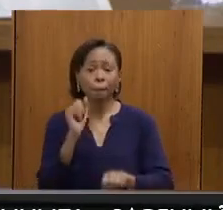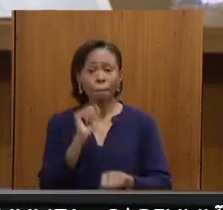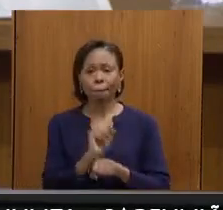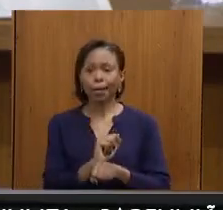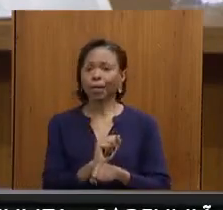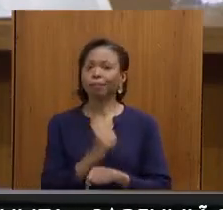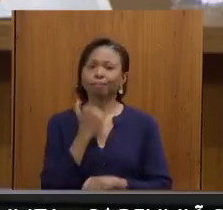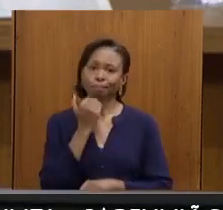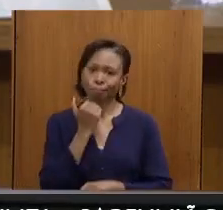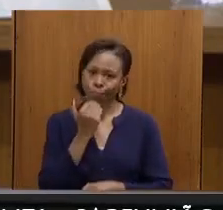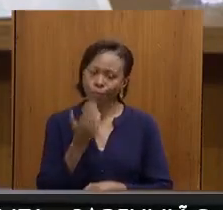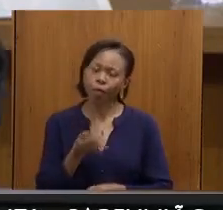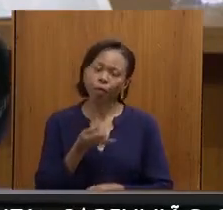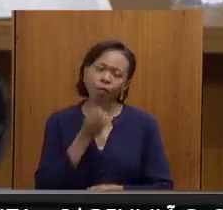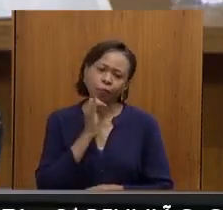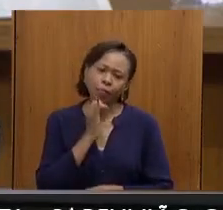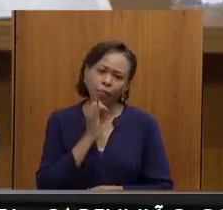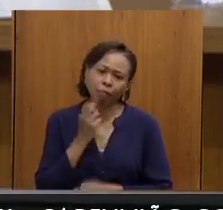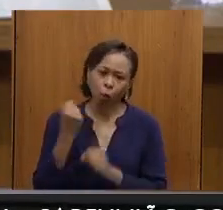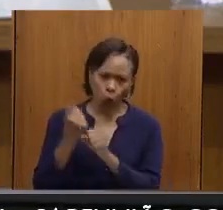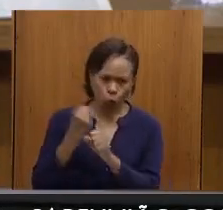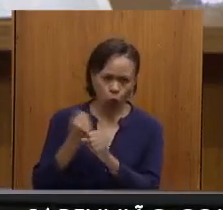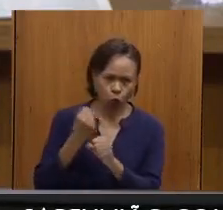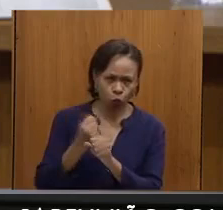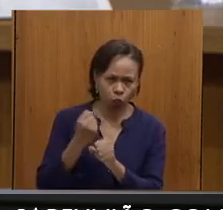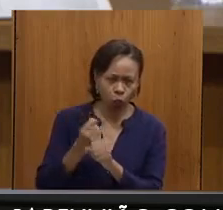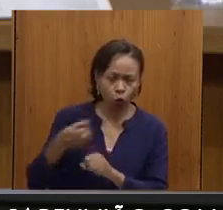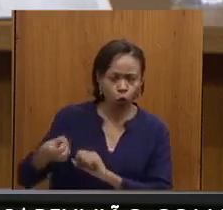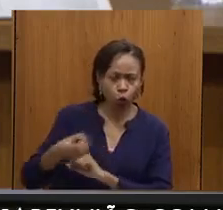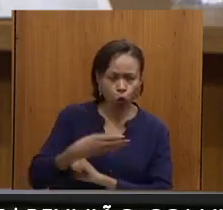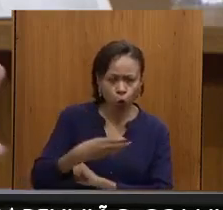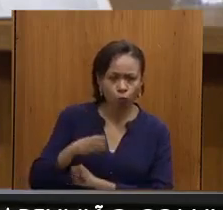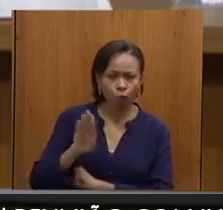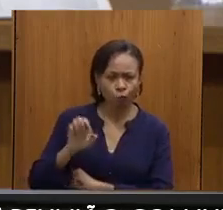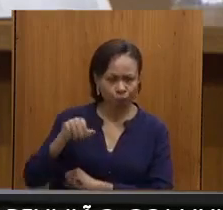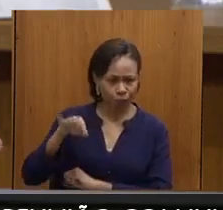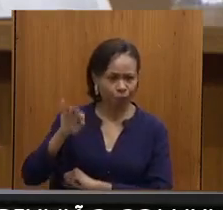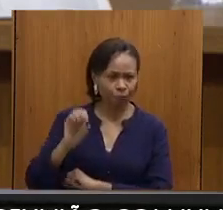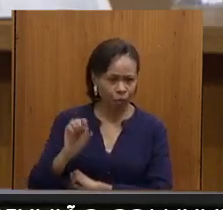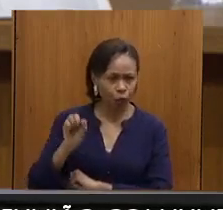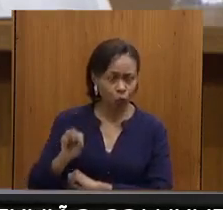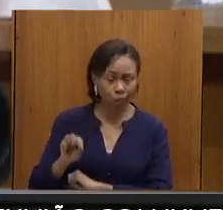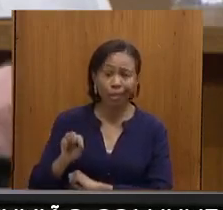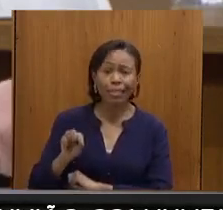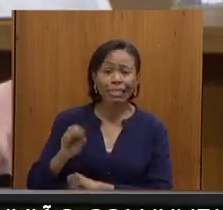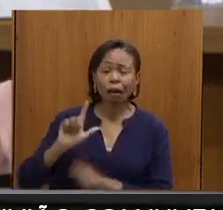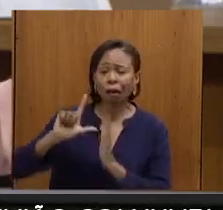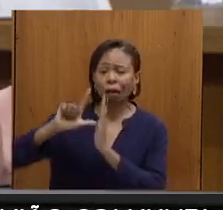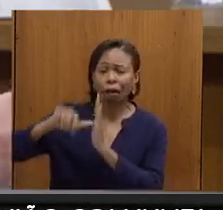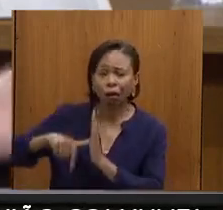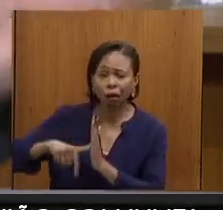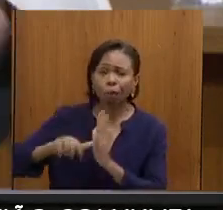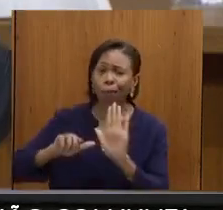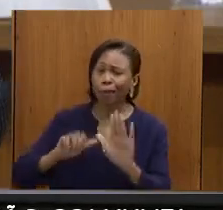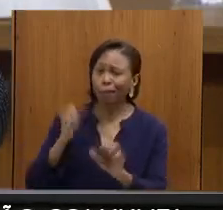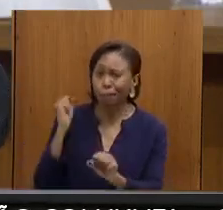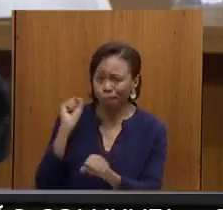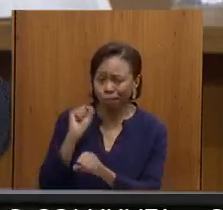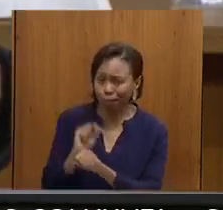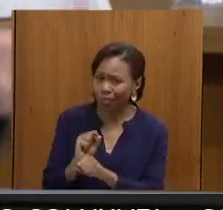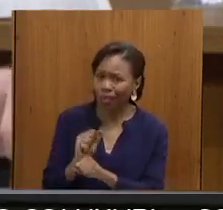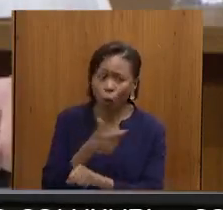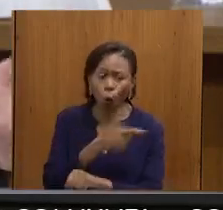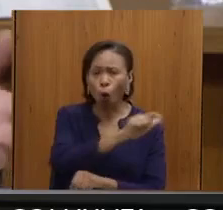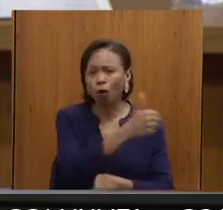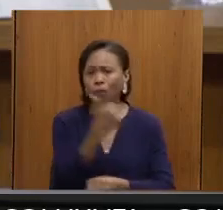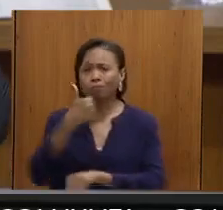coisas, por exemplo, a gente tem a construção do Novo Bento que está muito atrasada, mas se a gente paralisar agora e pedir que outro execute